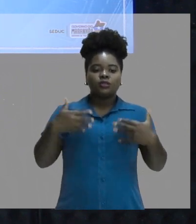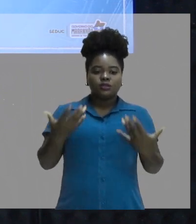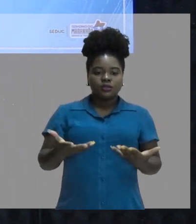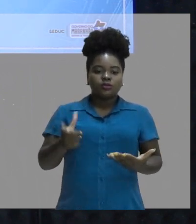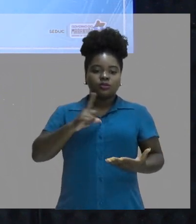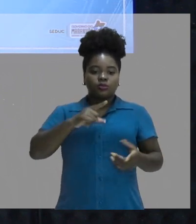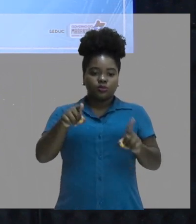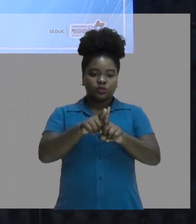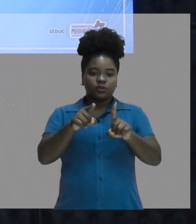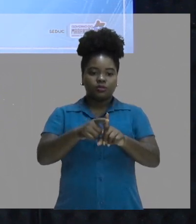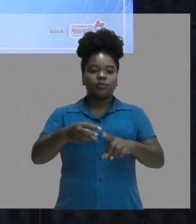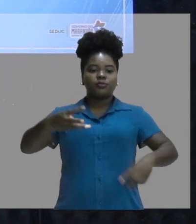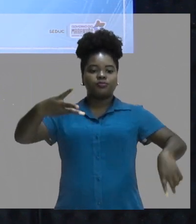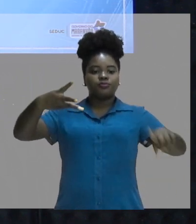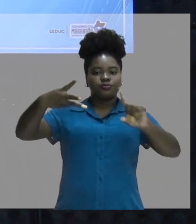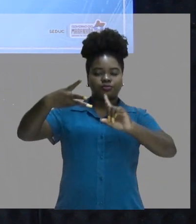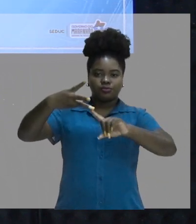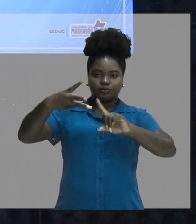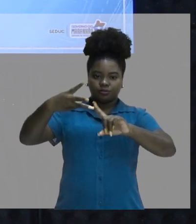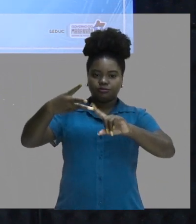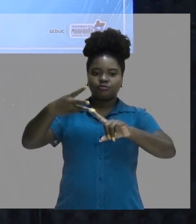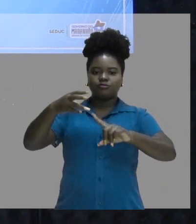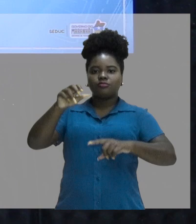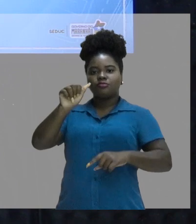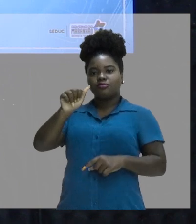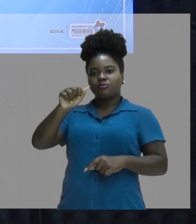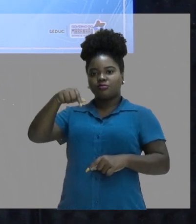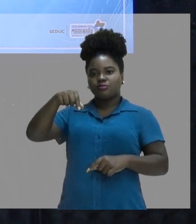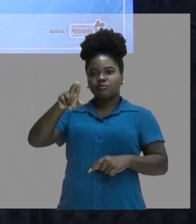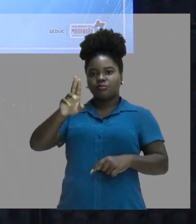musculares que o nosso corpo gera calor.